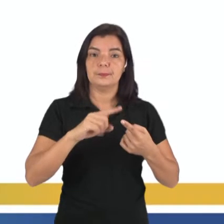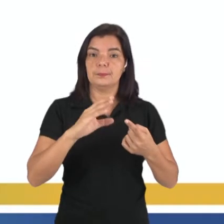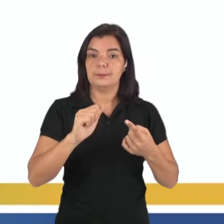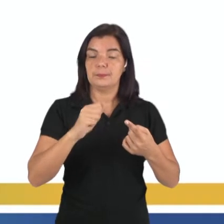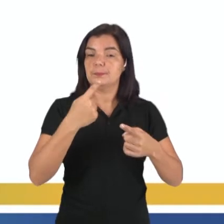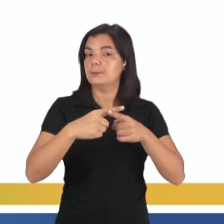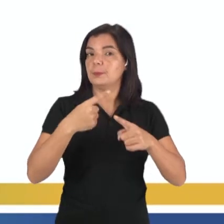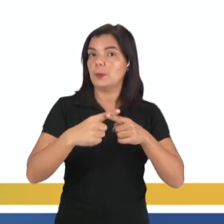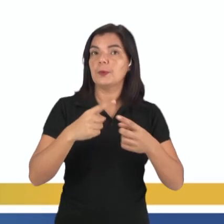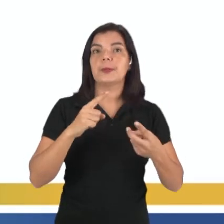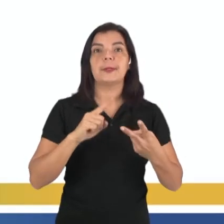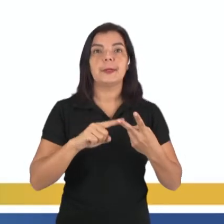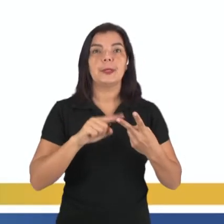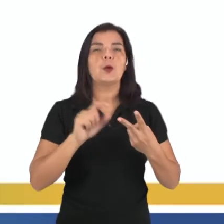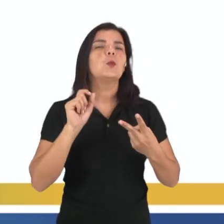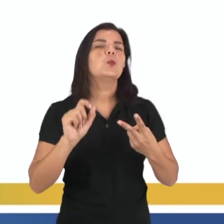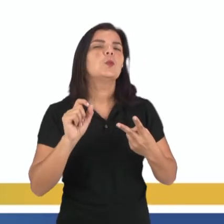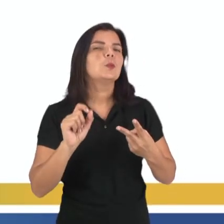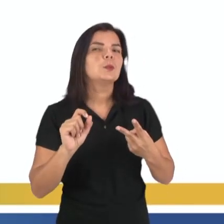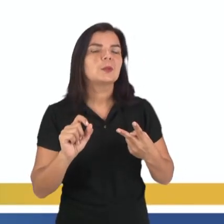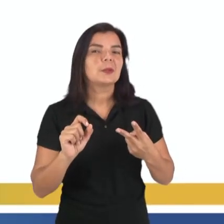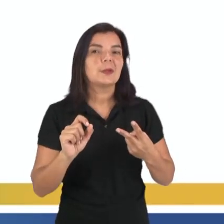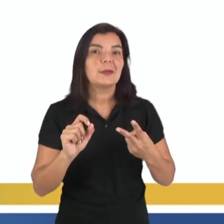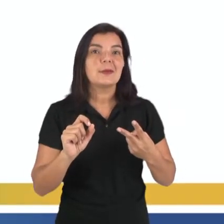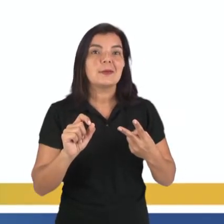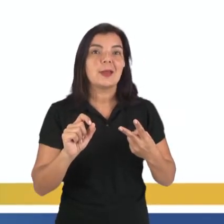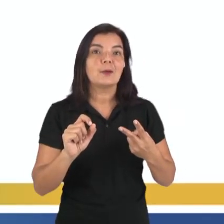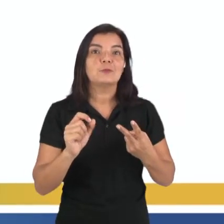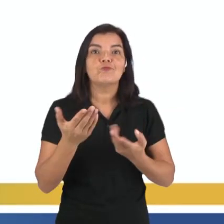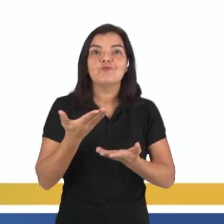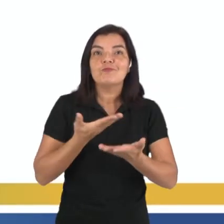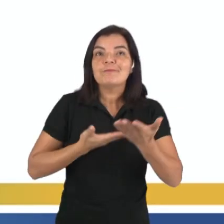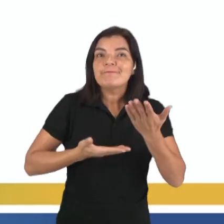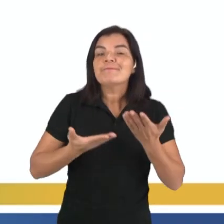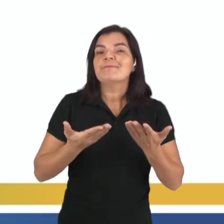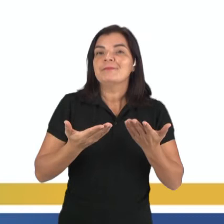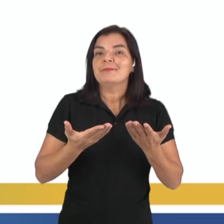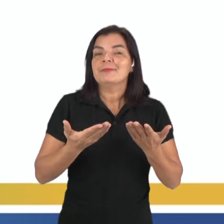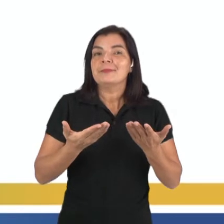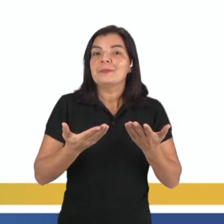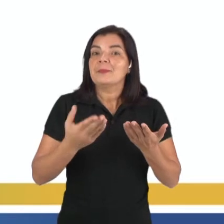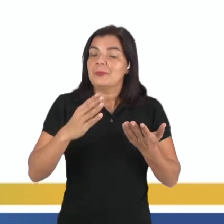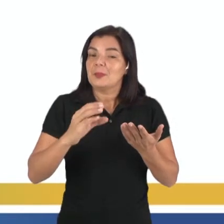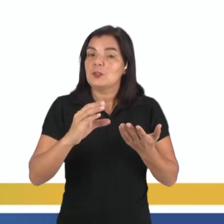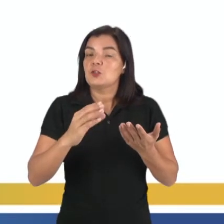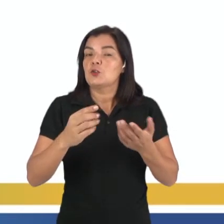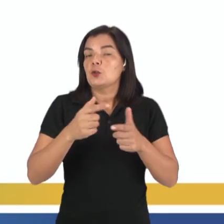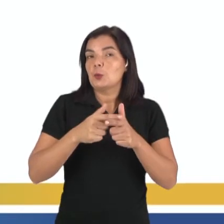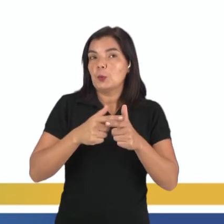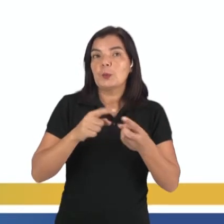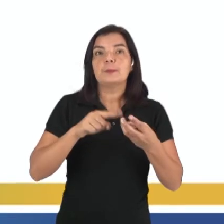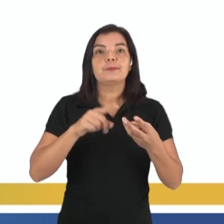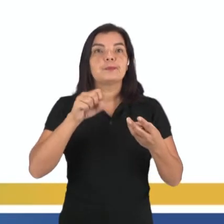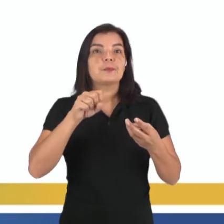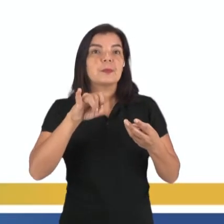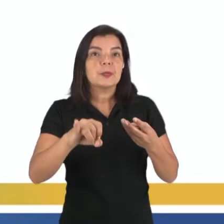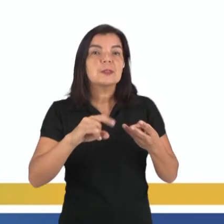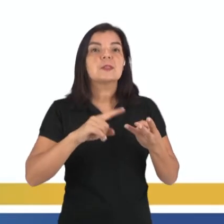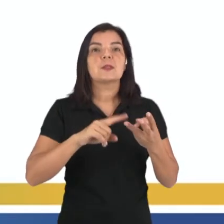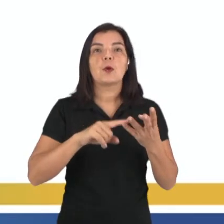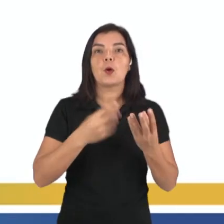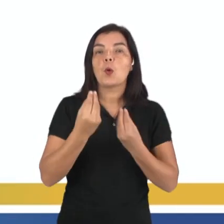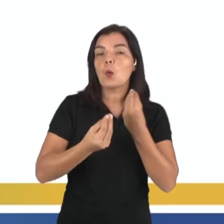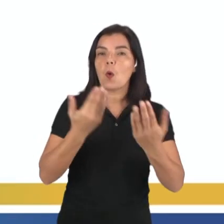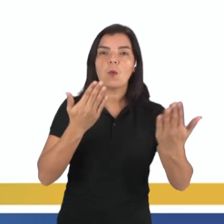introduzimos com o porquê, o que ali, quando dá uma relação, no caso de causa-consequência, o se, condição, o